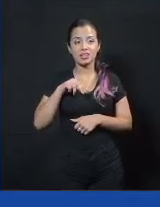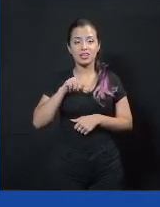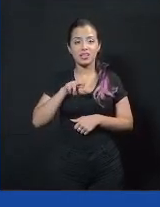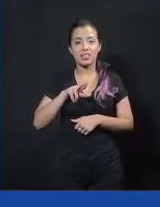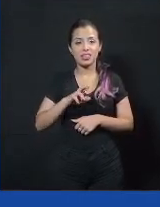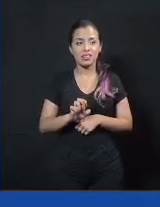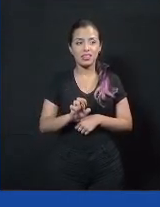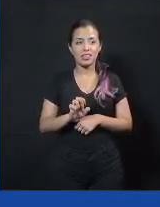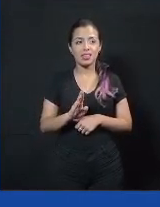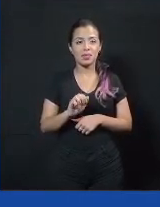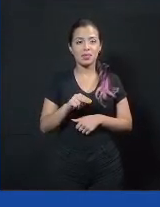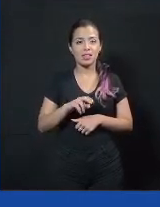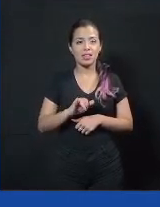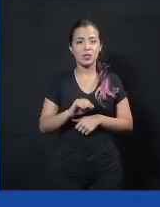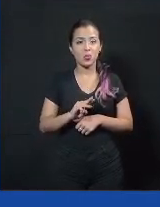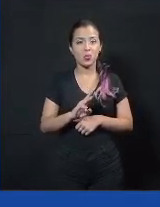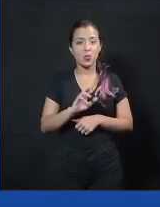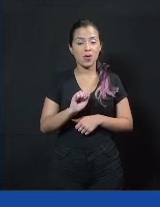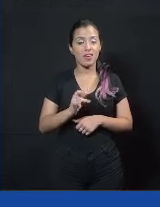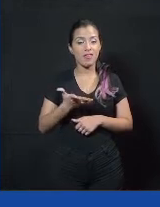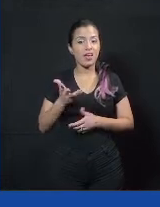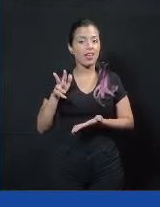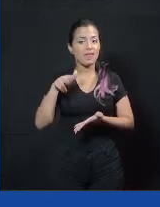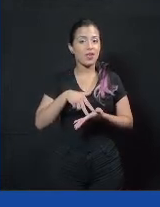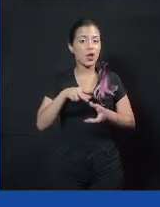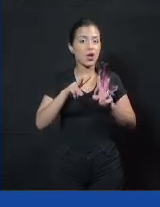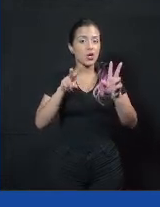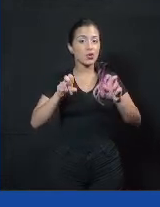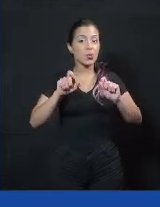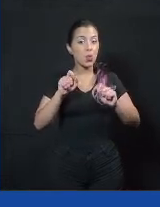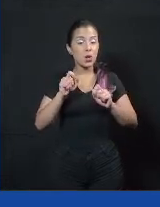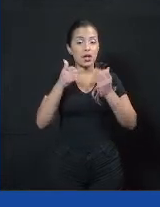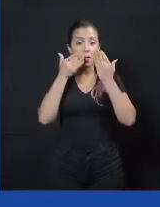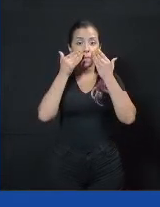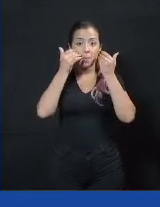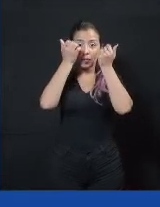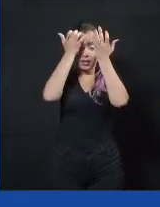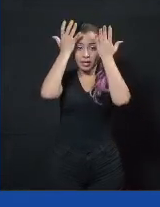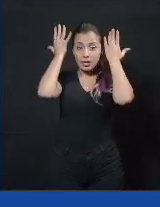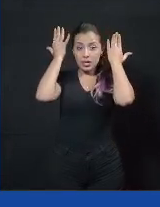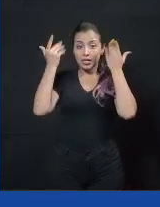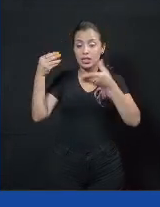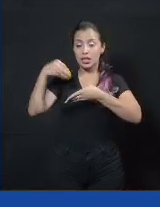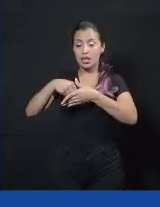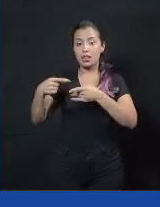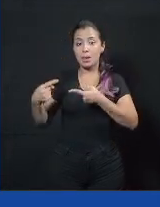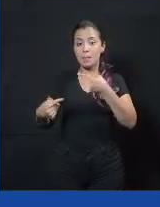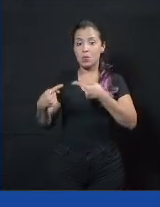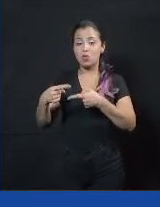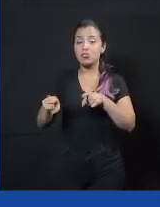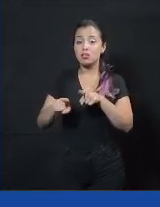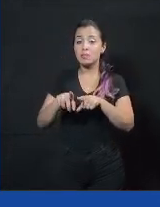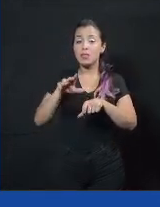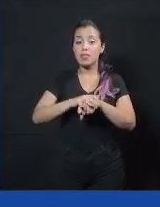sobre a participação indígena na política e na democracia no Brasil.